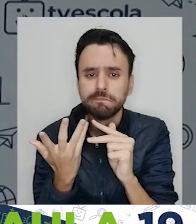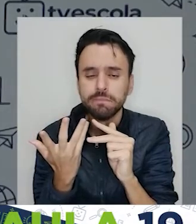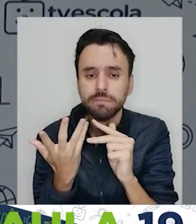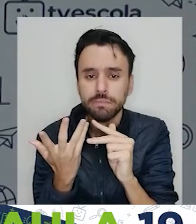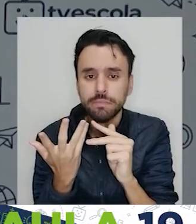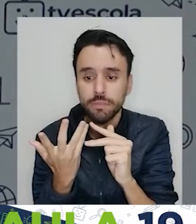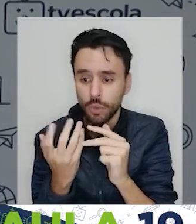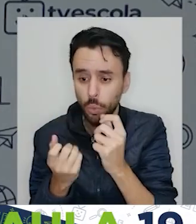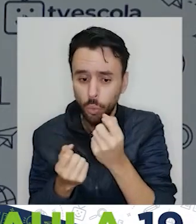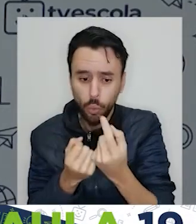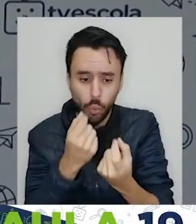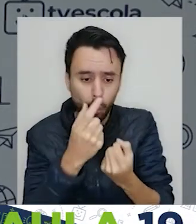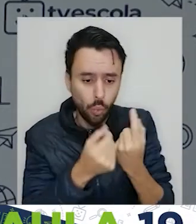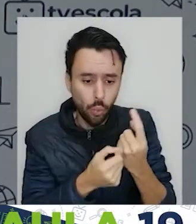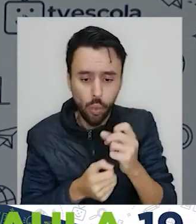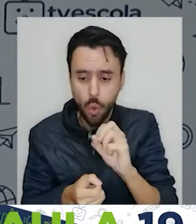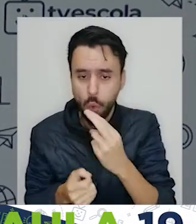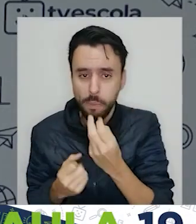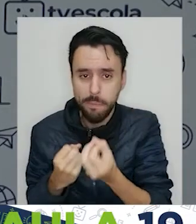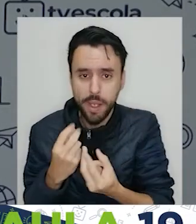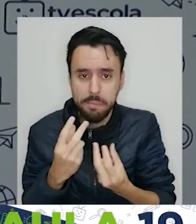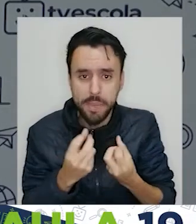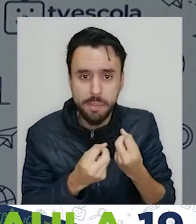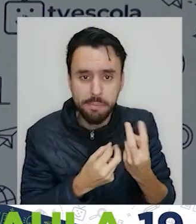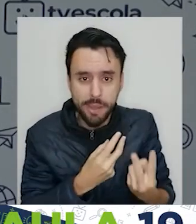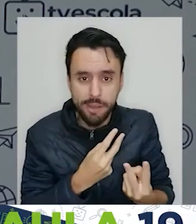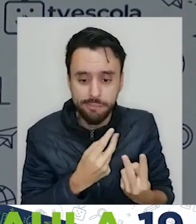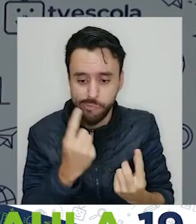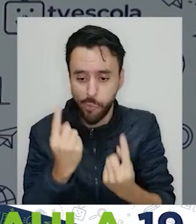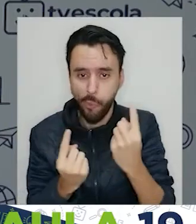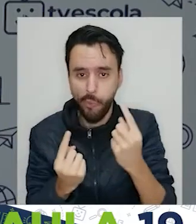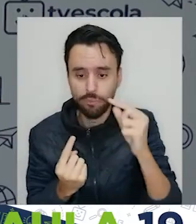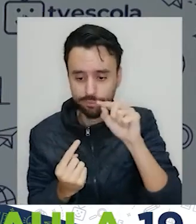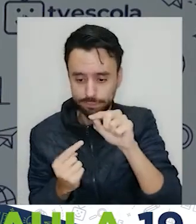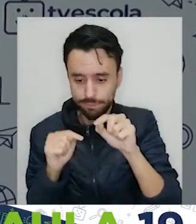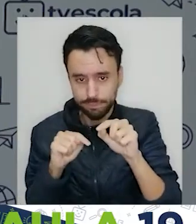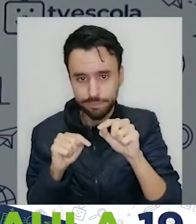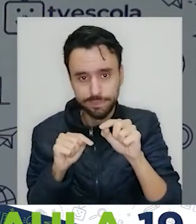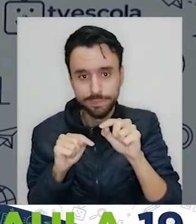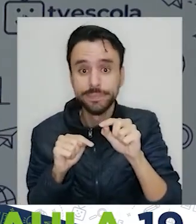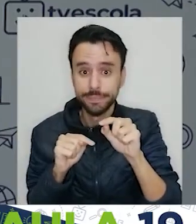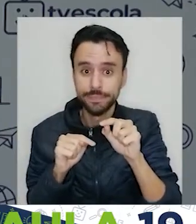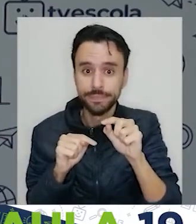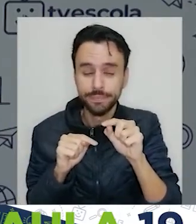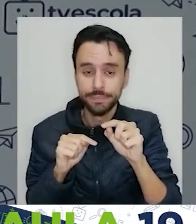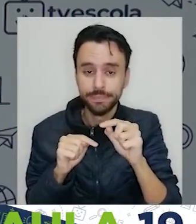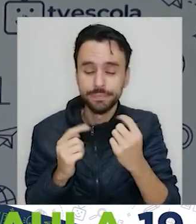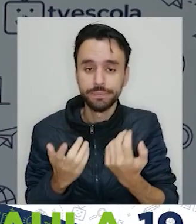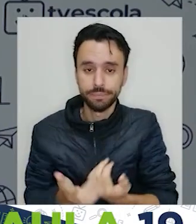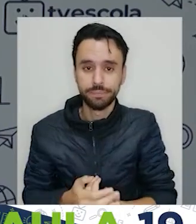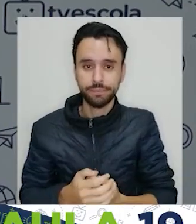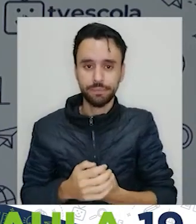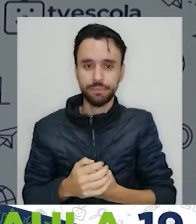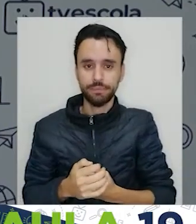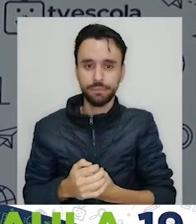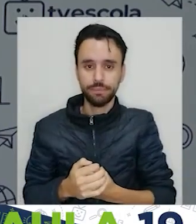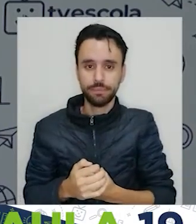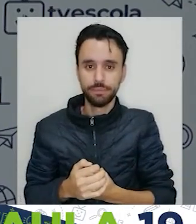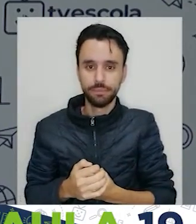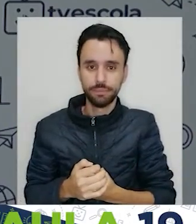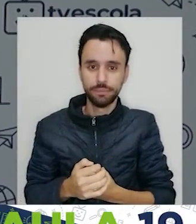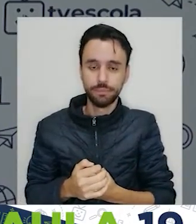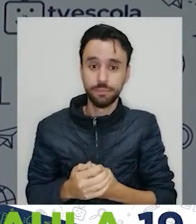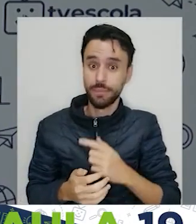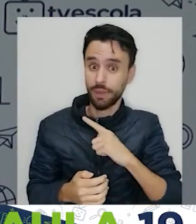um ou se foi de 2 em 2, tá? Lembrando que a professora colocou aqui, ó, uma figura,